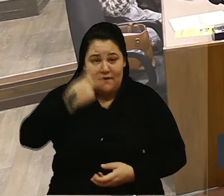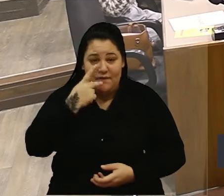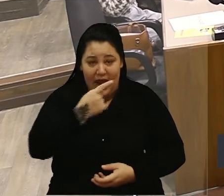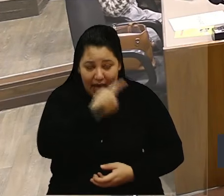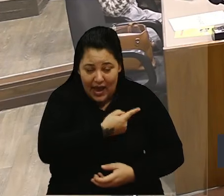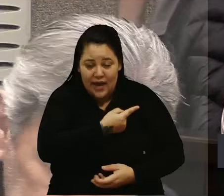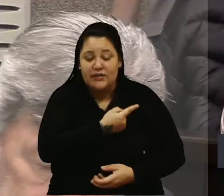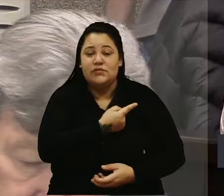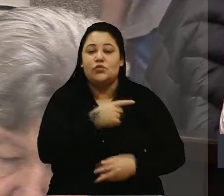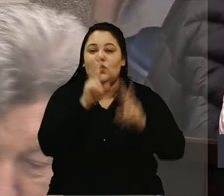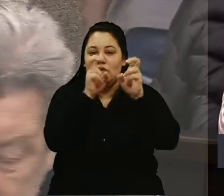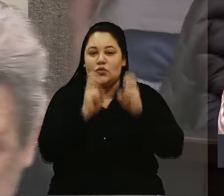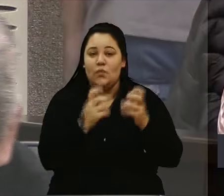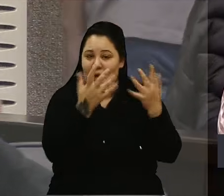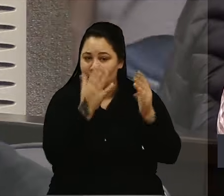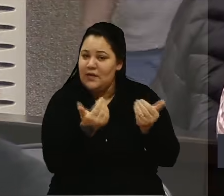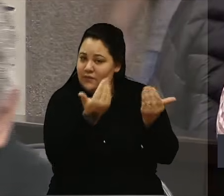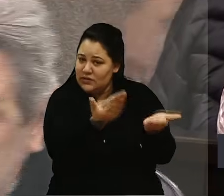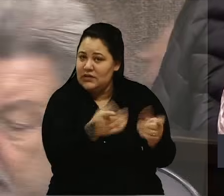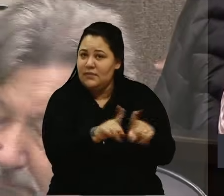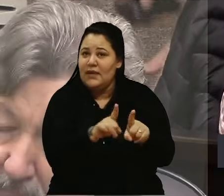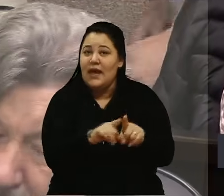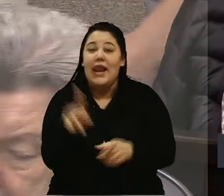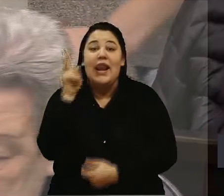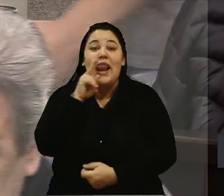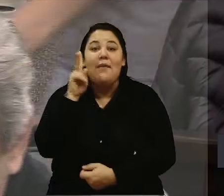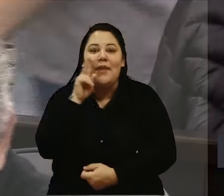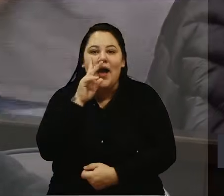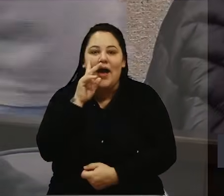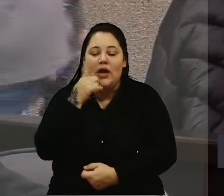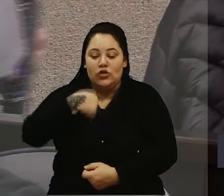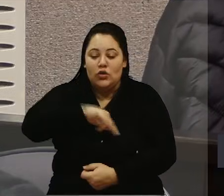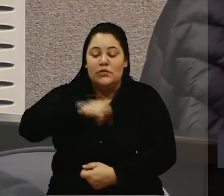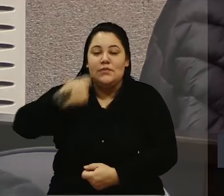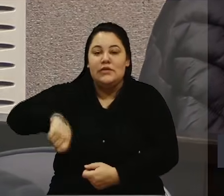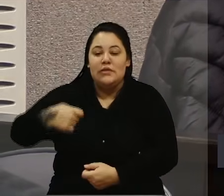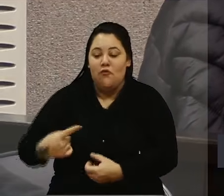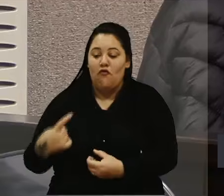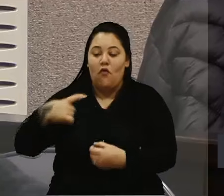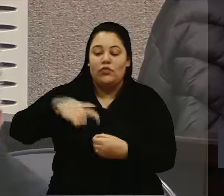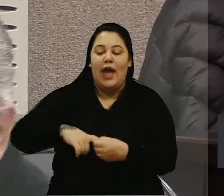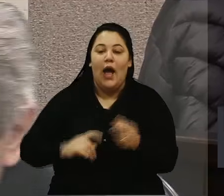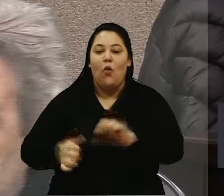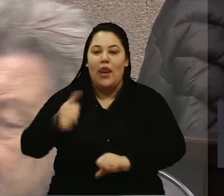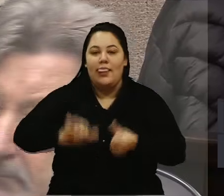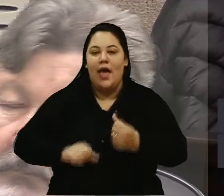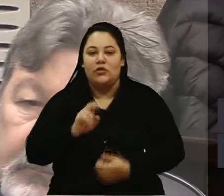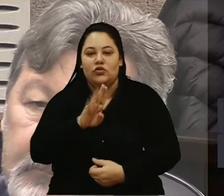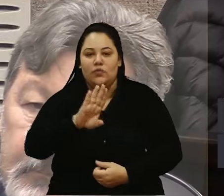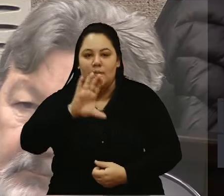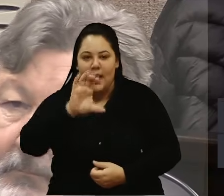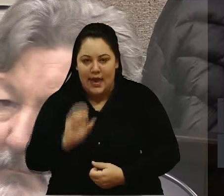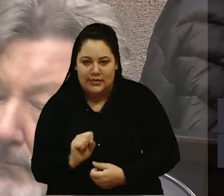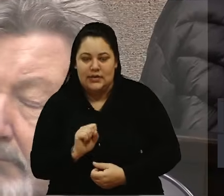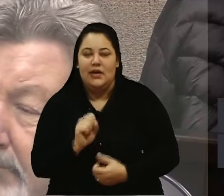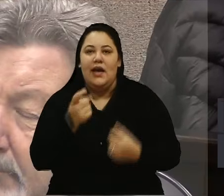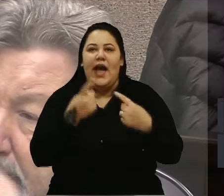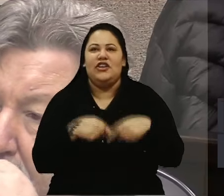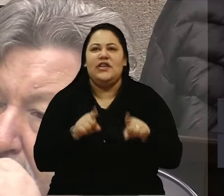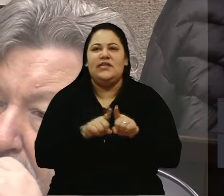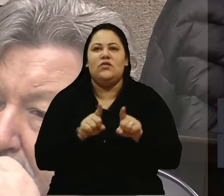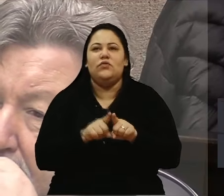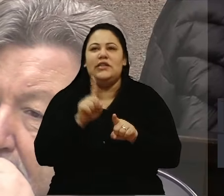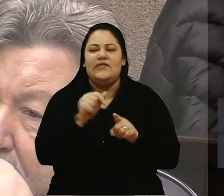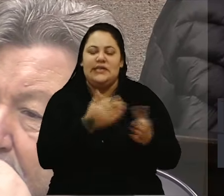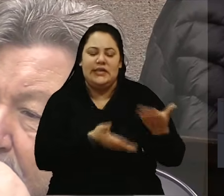vários colegas já informaram, e lembrar que nós precisamos devolver a credibilidade das UBSs, né? Por muito tempo a UBS era sinônimo de atendimento